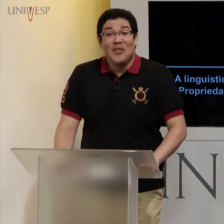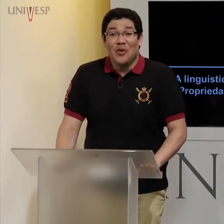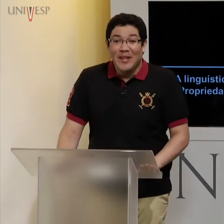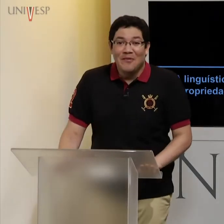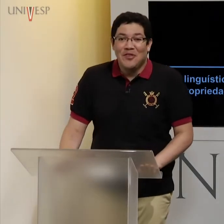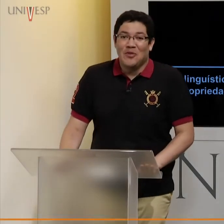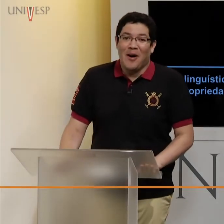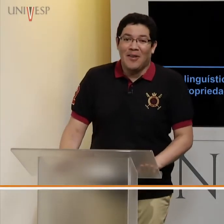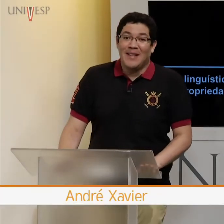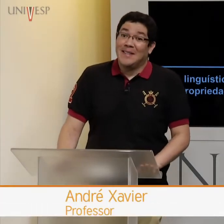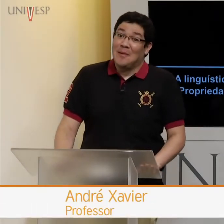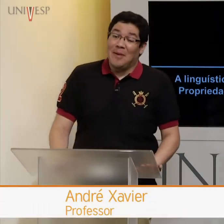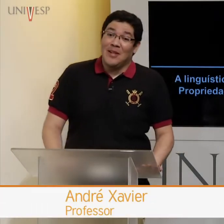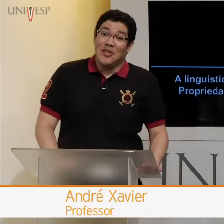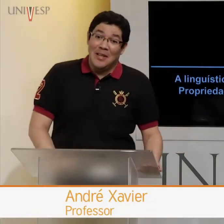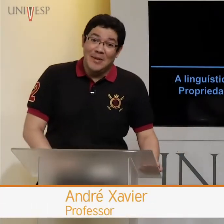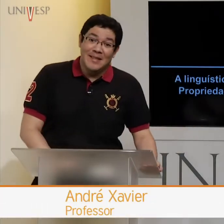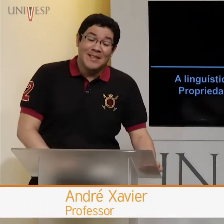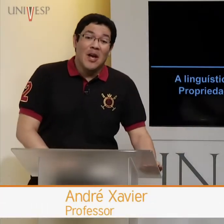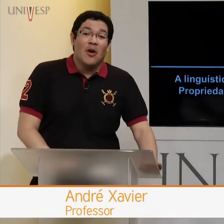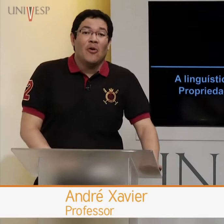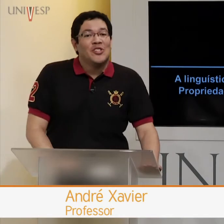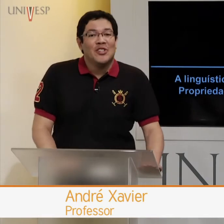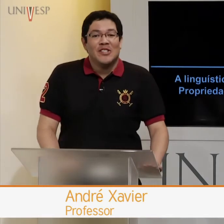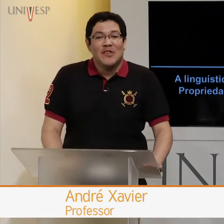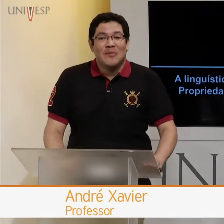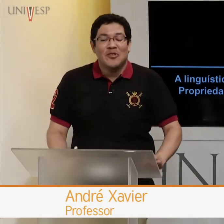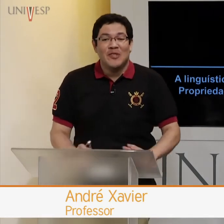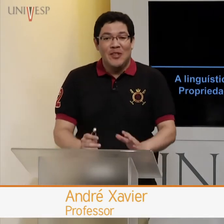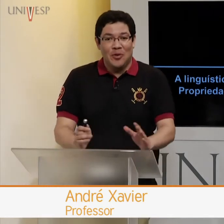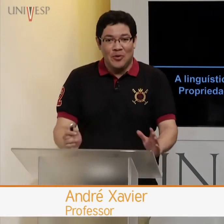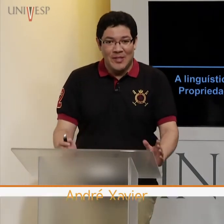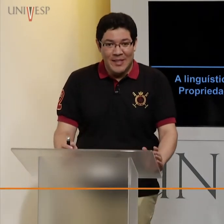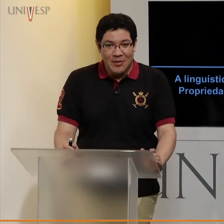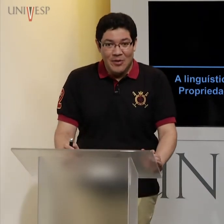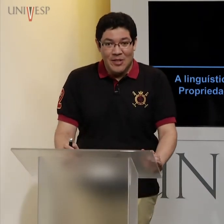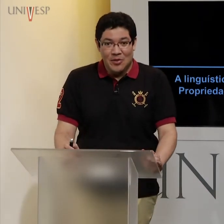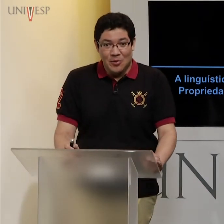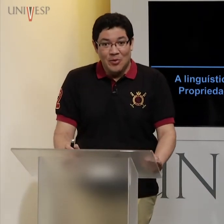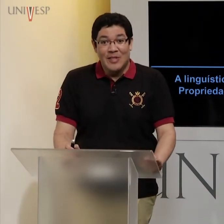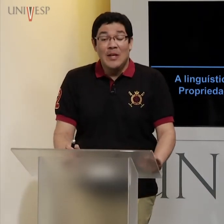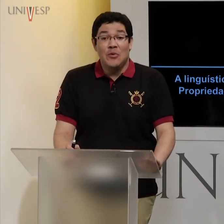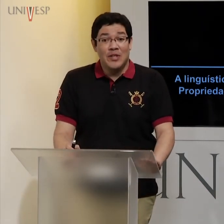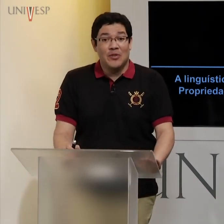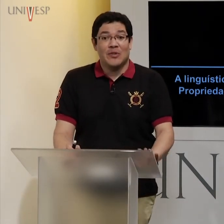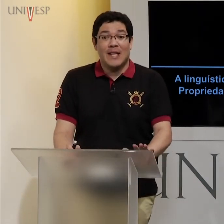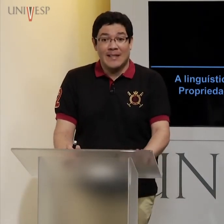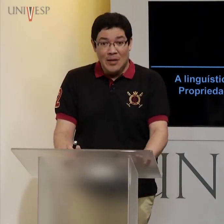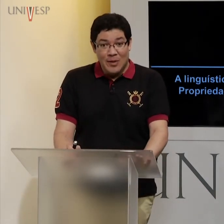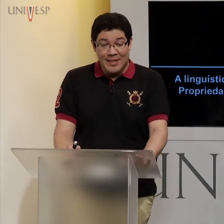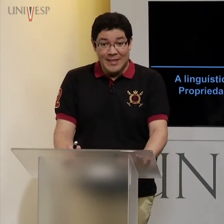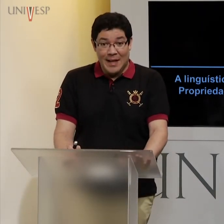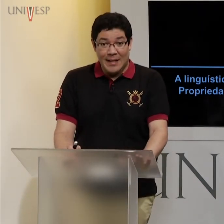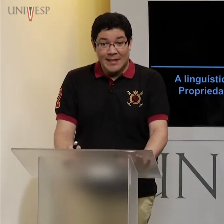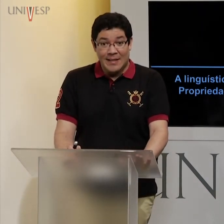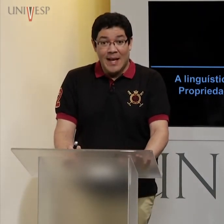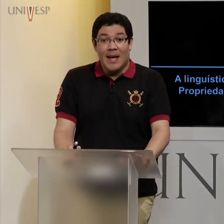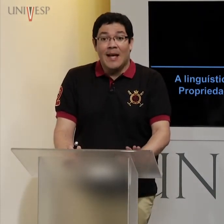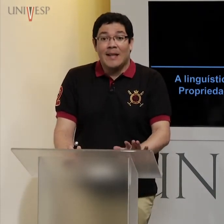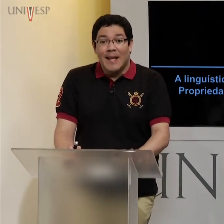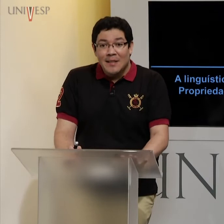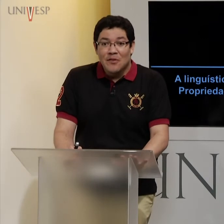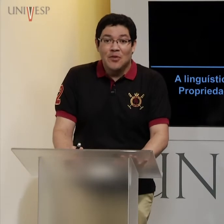Bem-vindos à nona videoaula da disciplina de Libras. Hoje nós vamos nos introduzir nos estudos linguísticos das línguas e